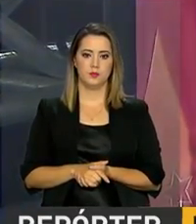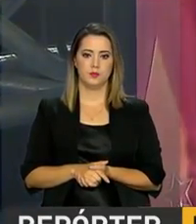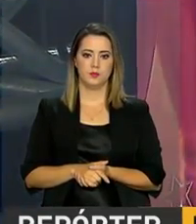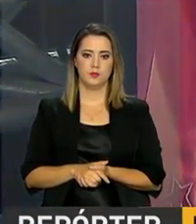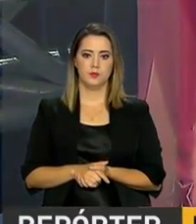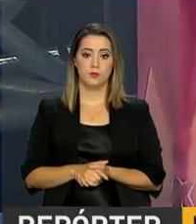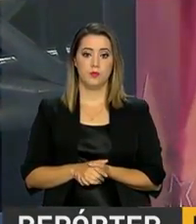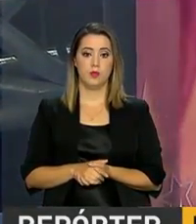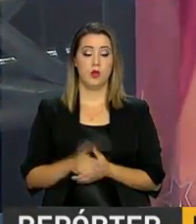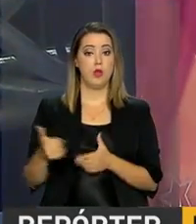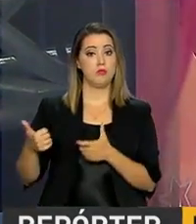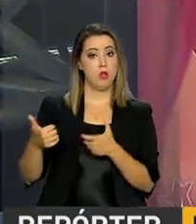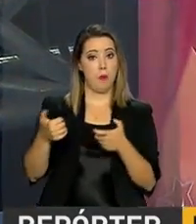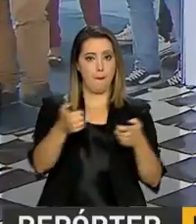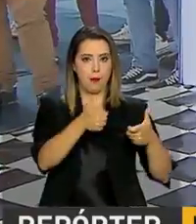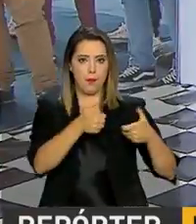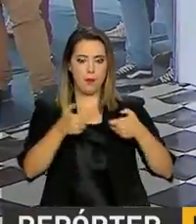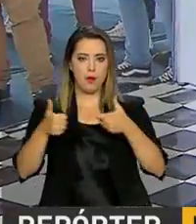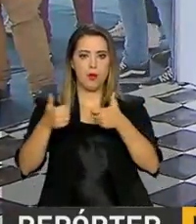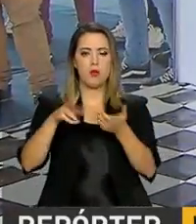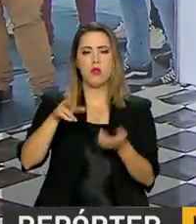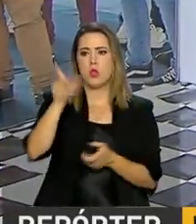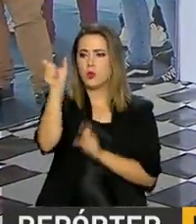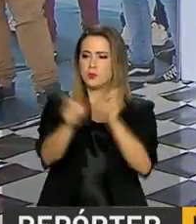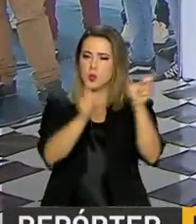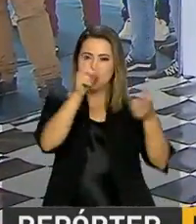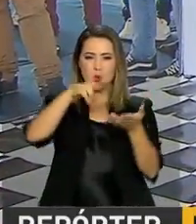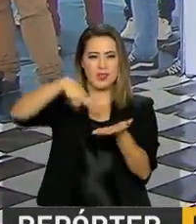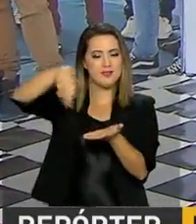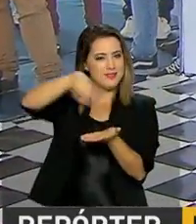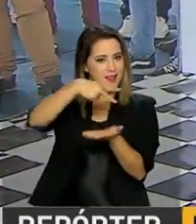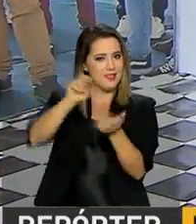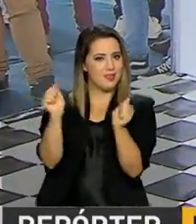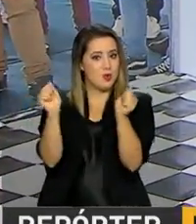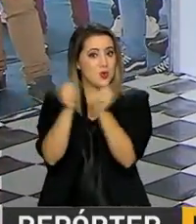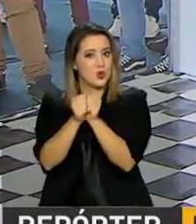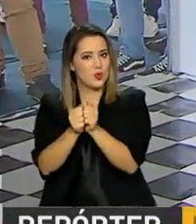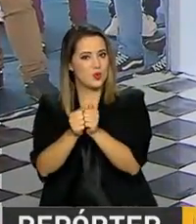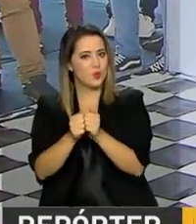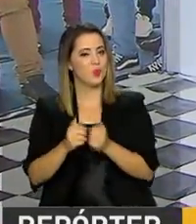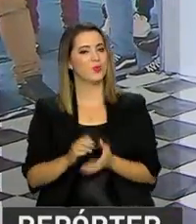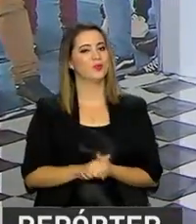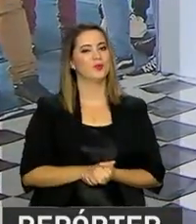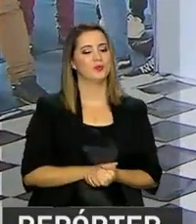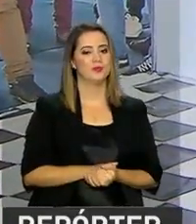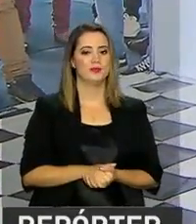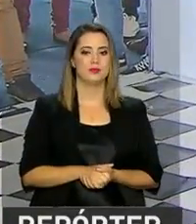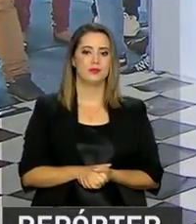Seja na programação do jogo virtual que faz todo mundo dançar,